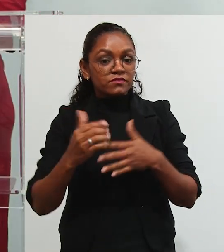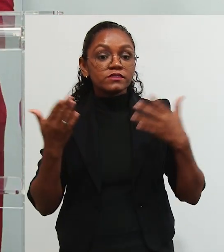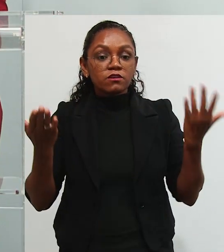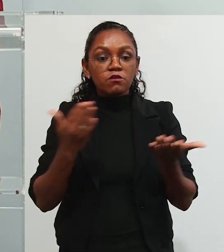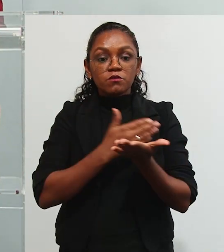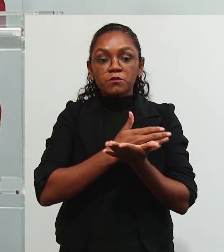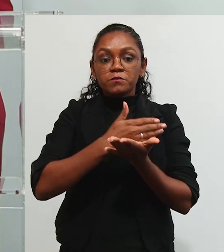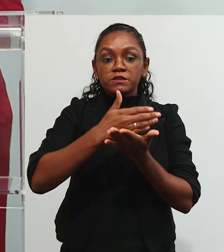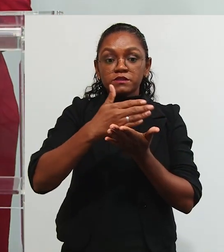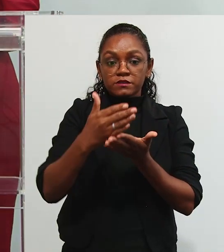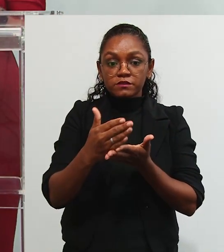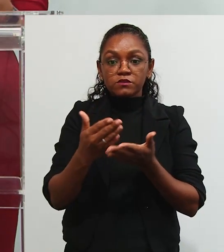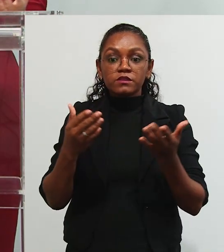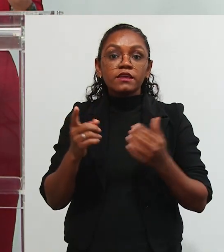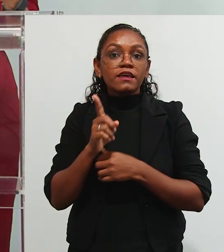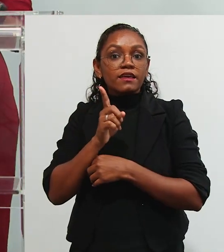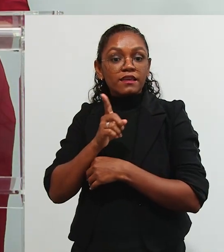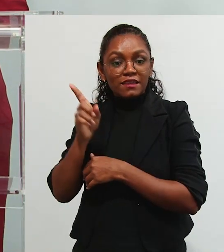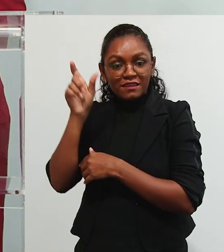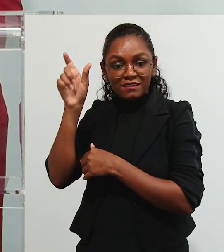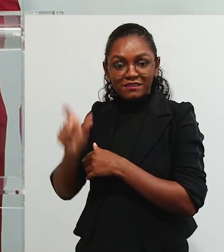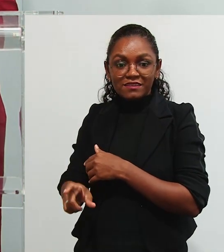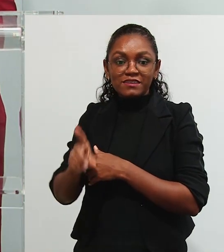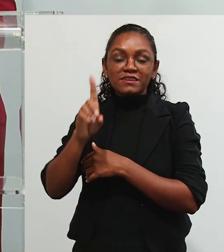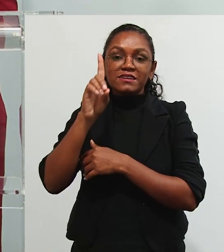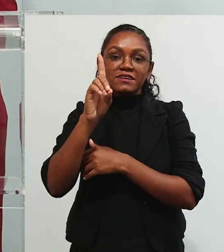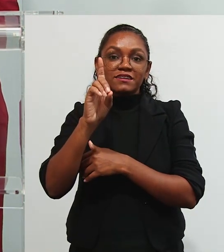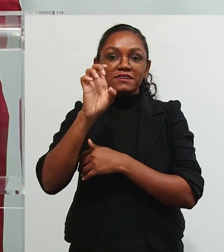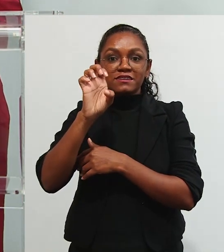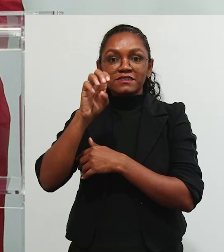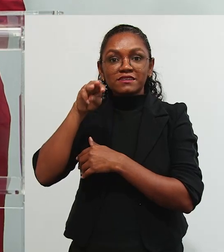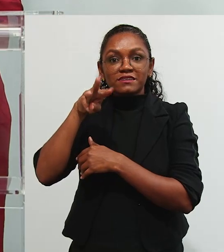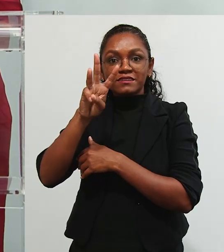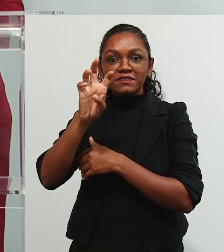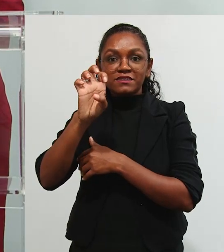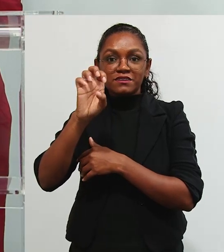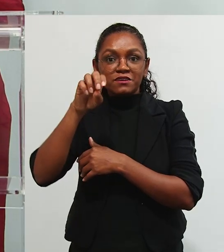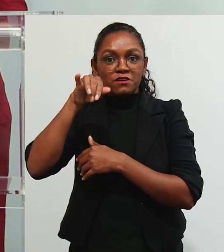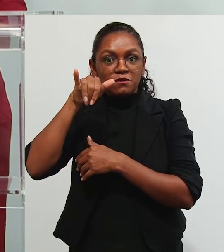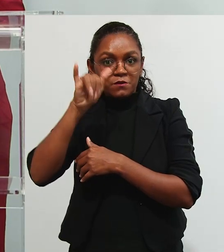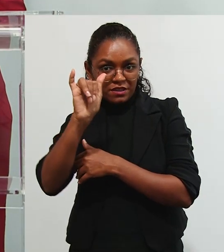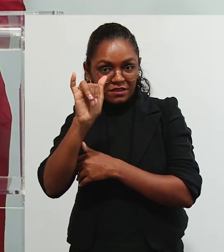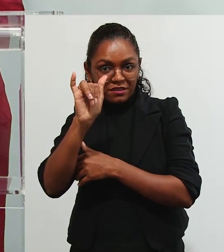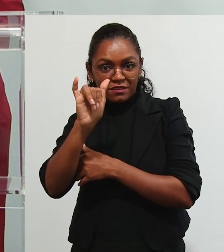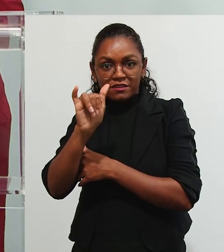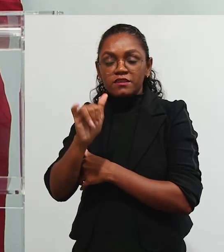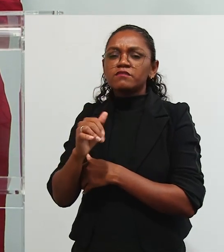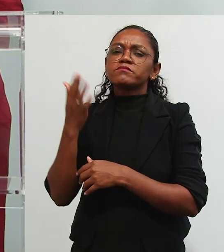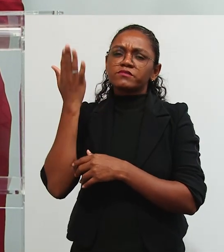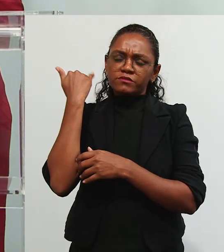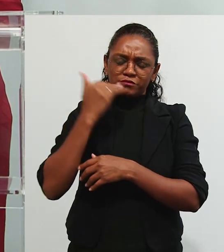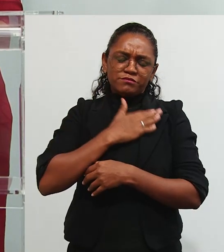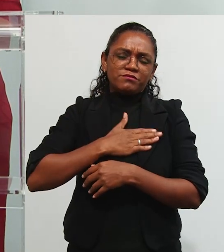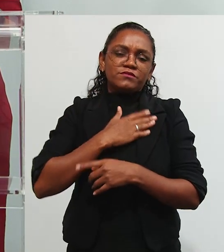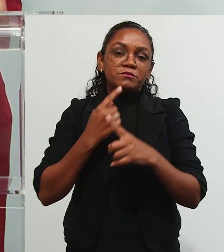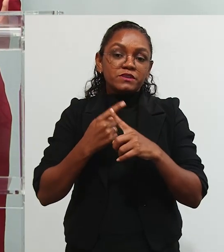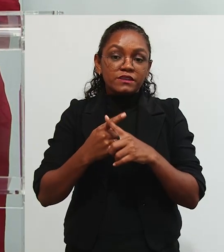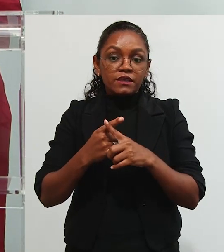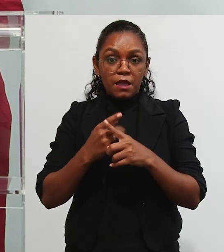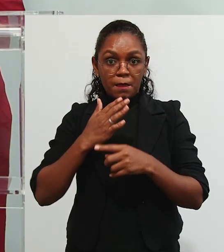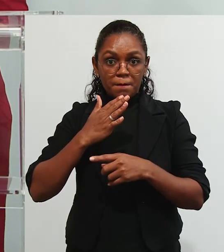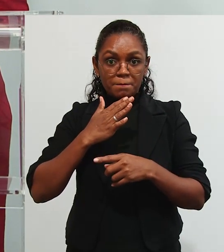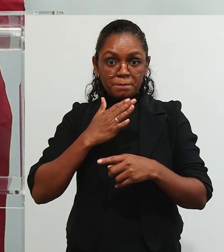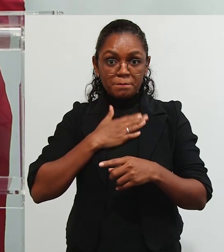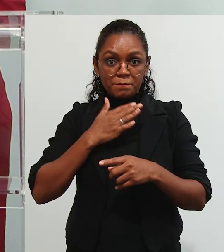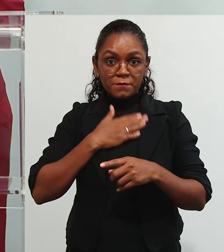que Dewey é alguém que eu particularmente gosto muito. Trabalhei durante a minha pesquisa de graduação